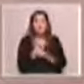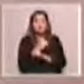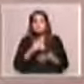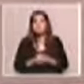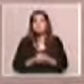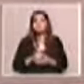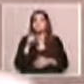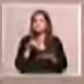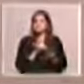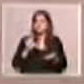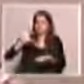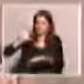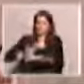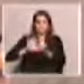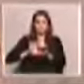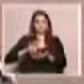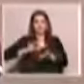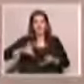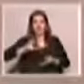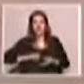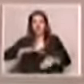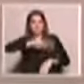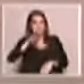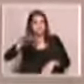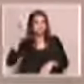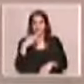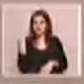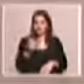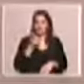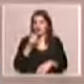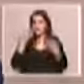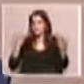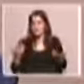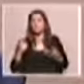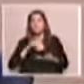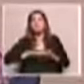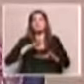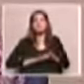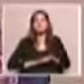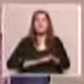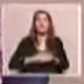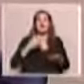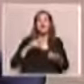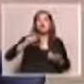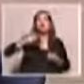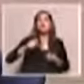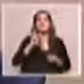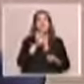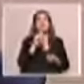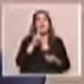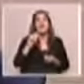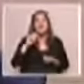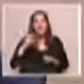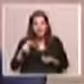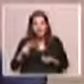Este livro, o grande livro do queijo da Serra, que é absolutamente fabuloso e editado pelas publicações Chaves Ferreira. Bom, isto não é para abrir